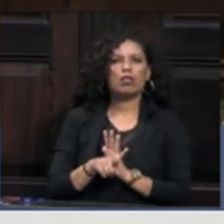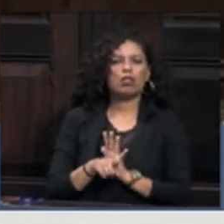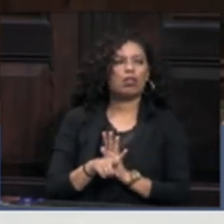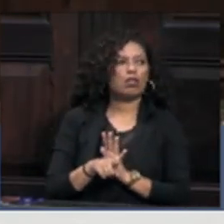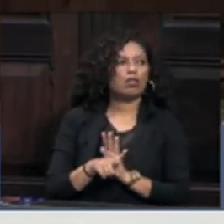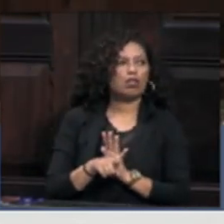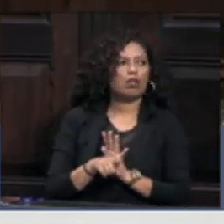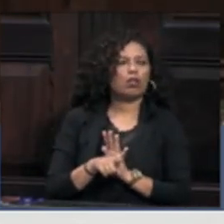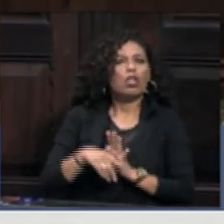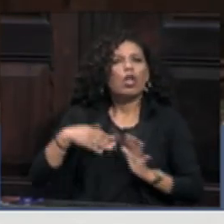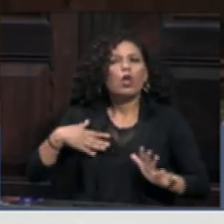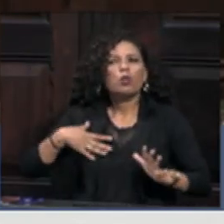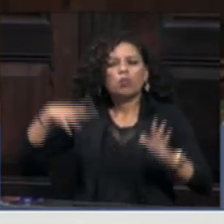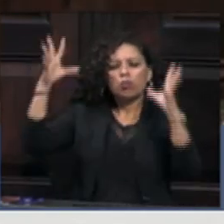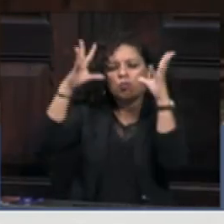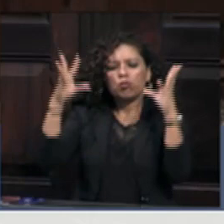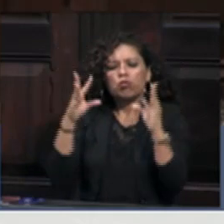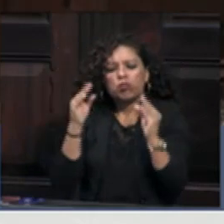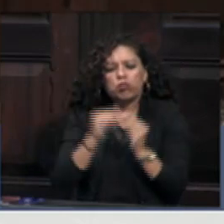eu concluo